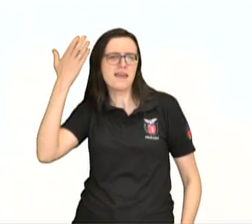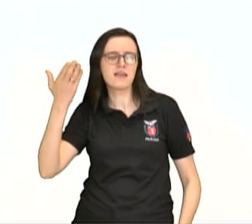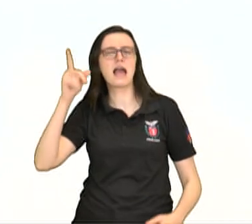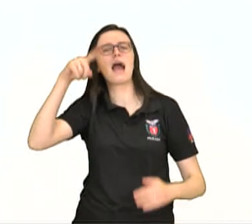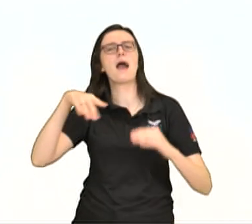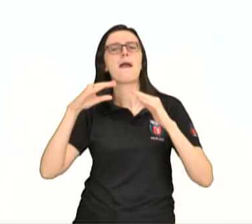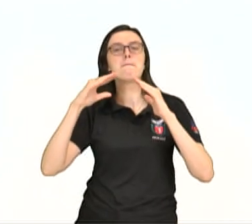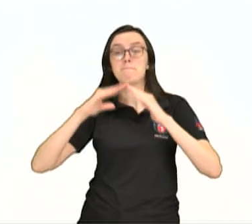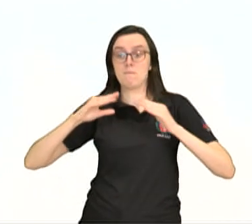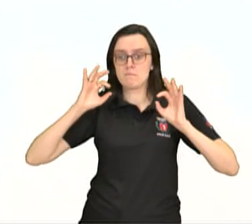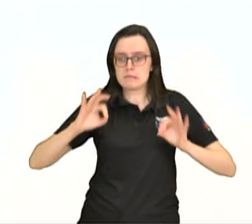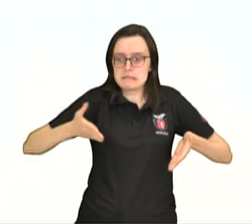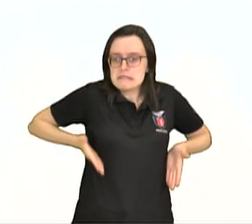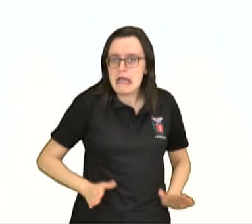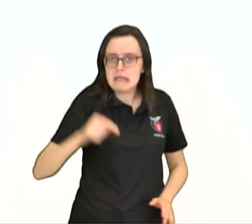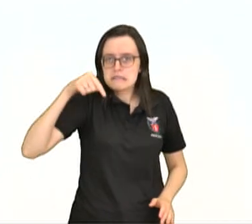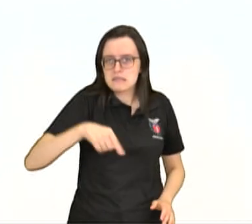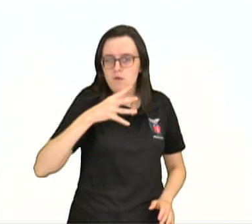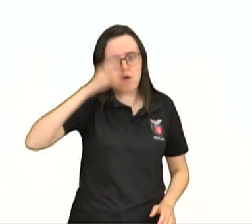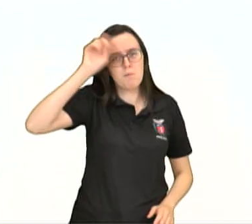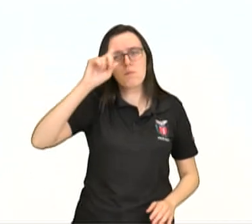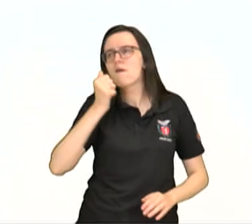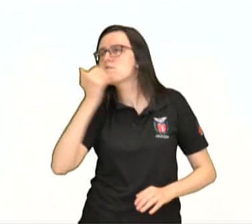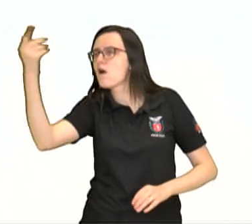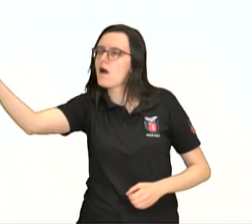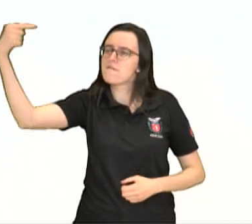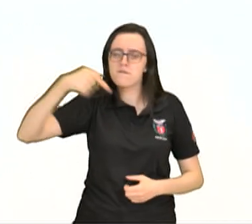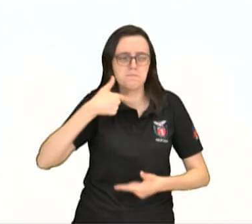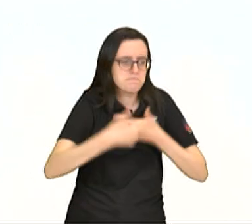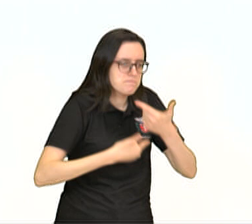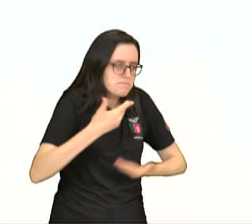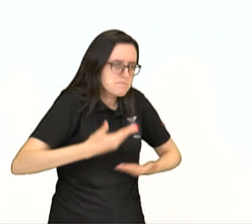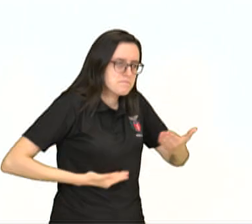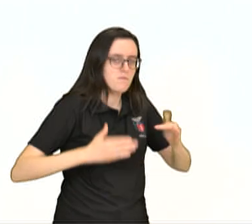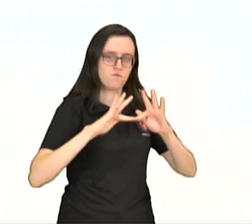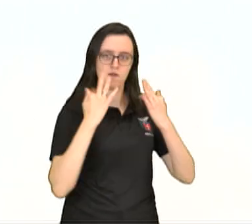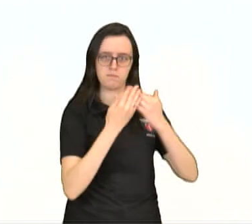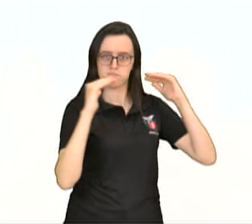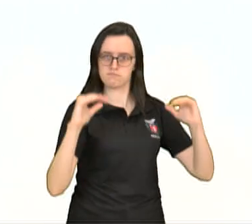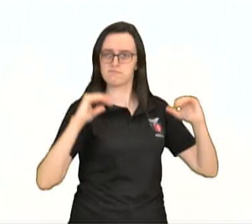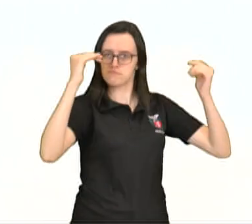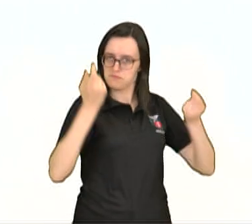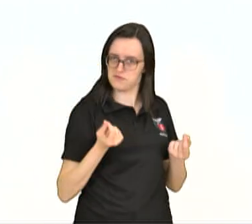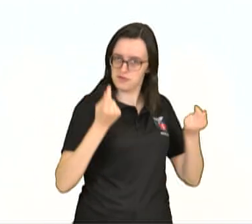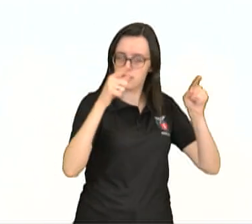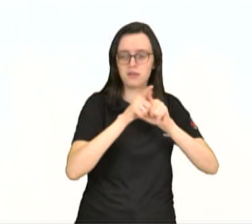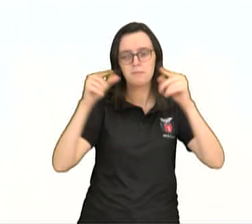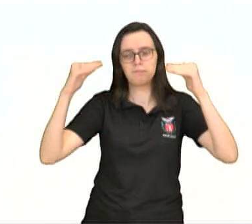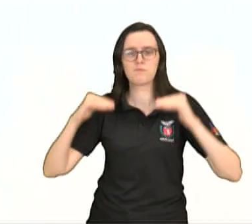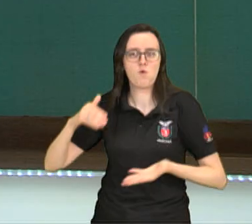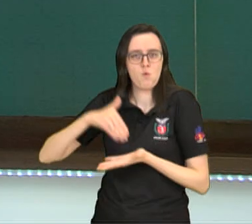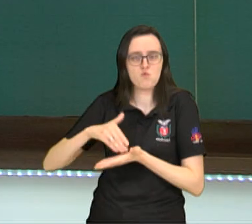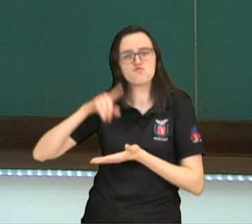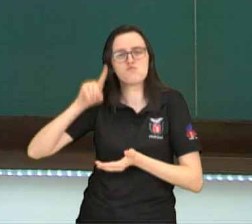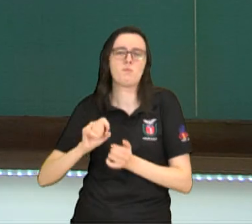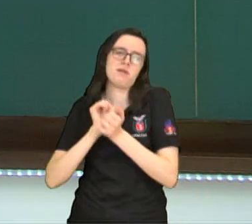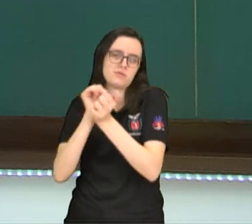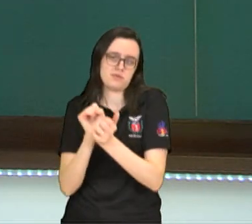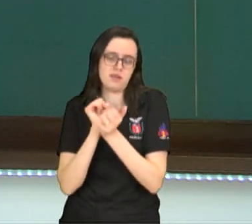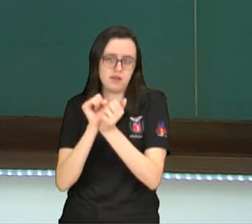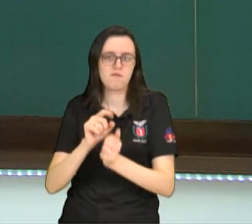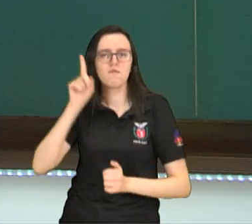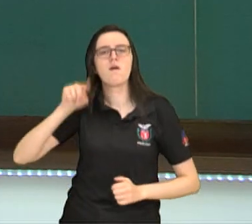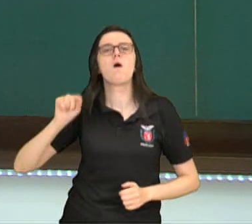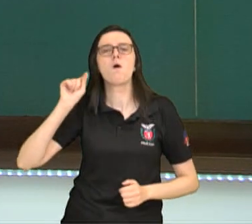estrangeiros, né, que faziam serviços, né, para alguma família de patrícios. E os escravizados, né, que eram